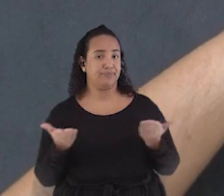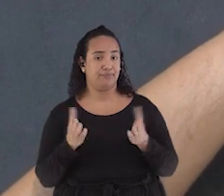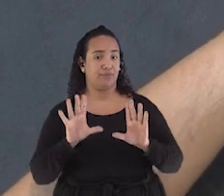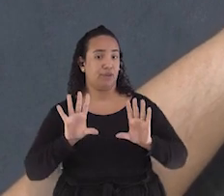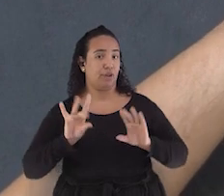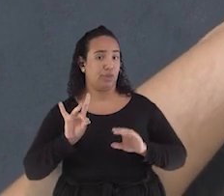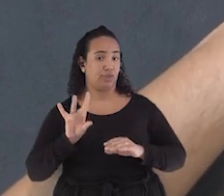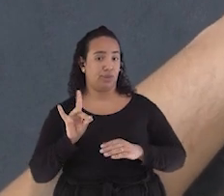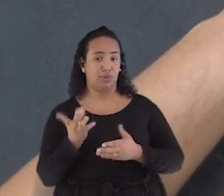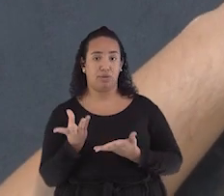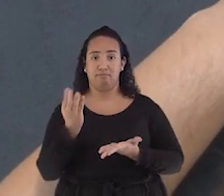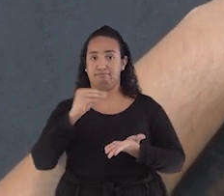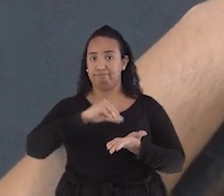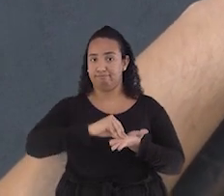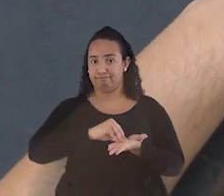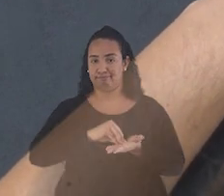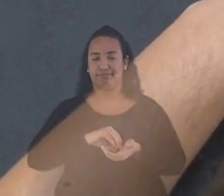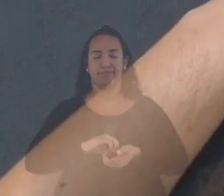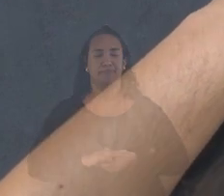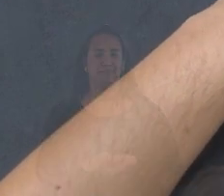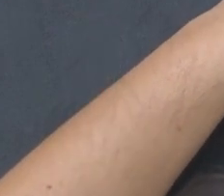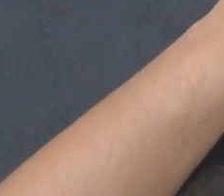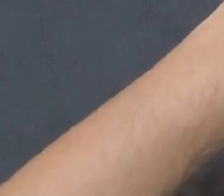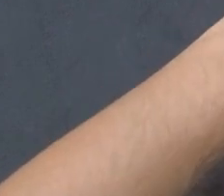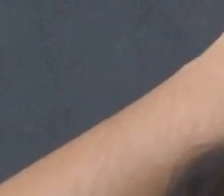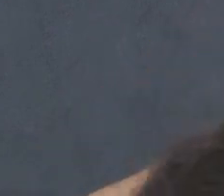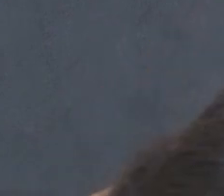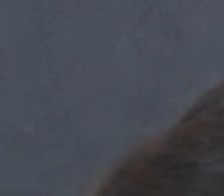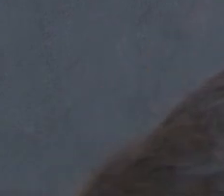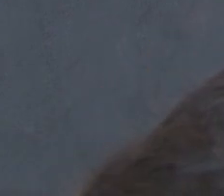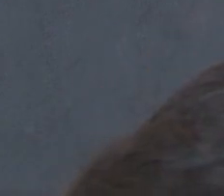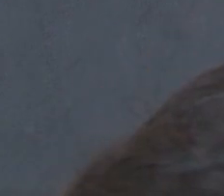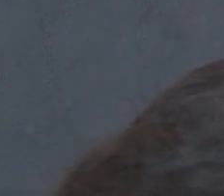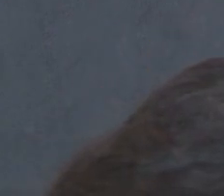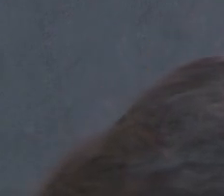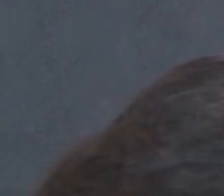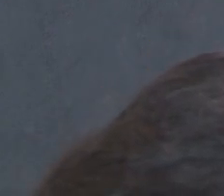Agora é só colar aqui em cima da nossa base.